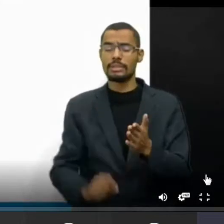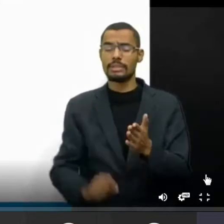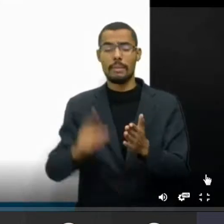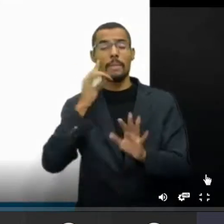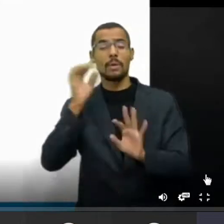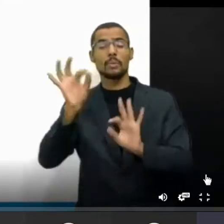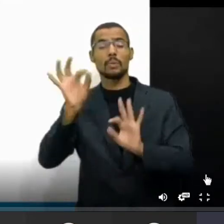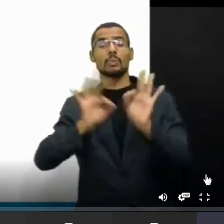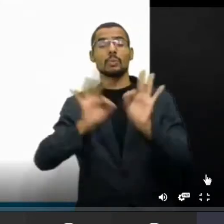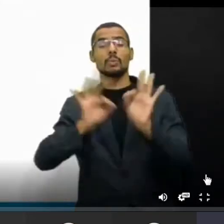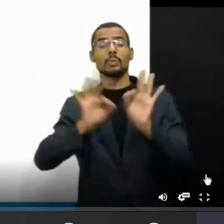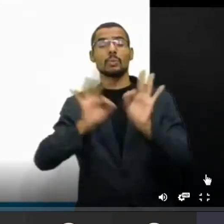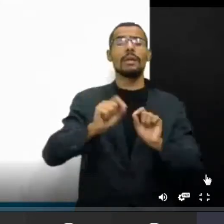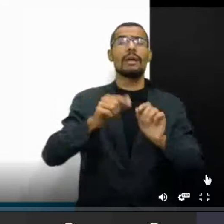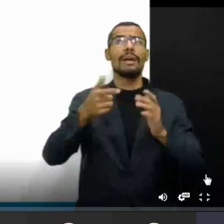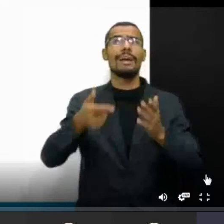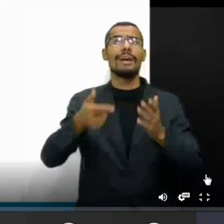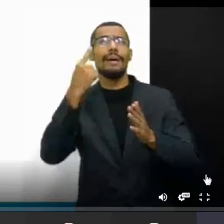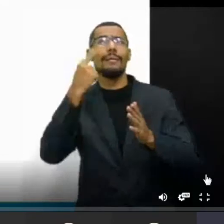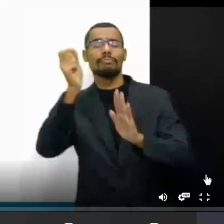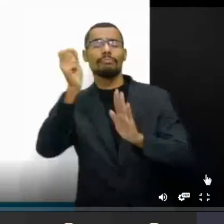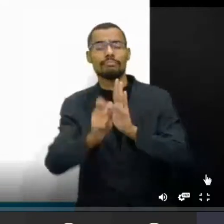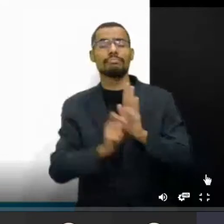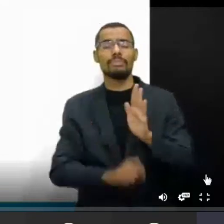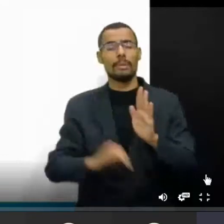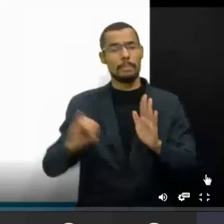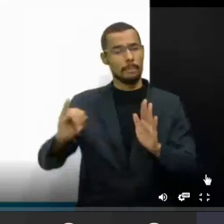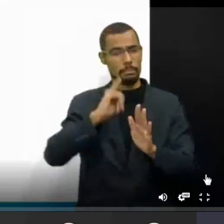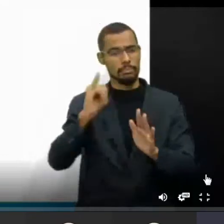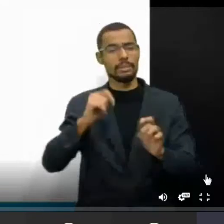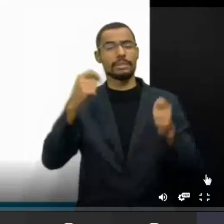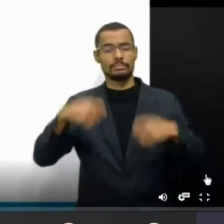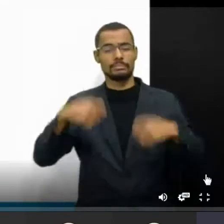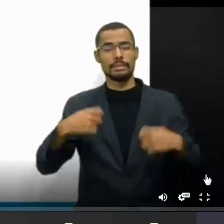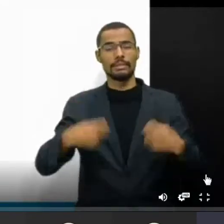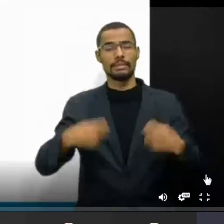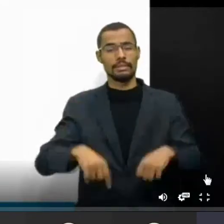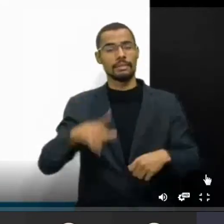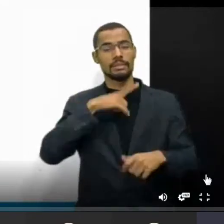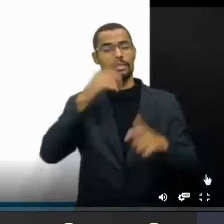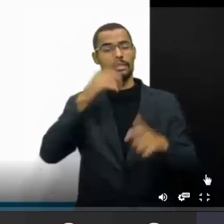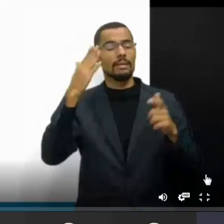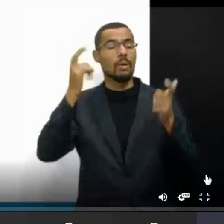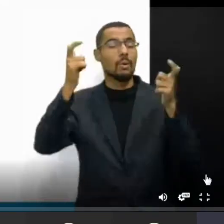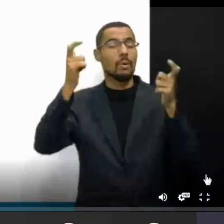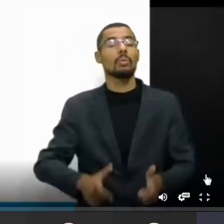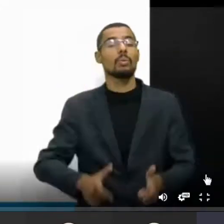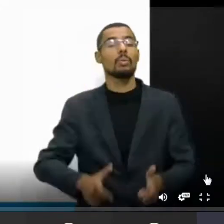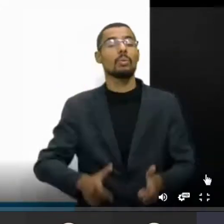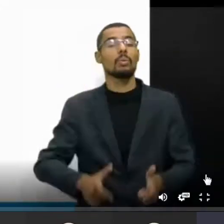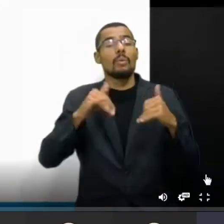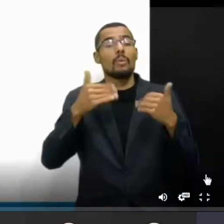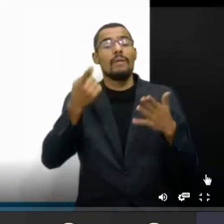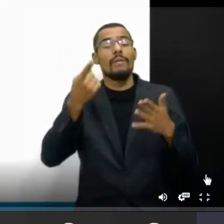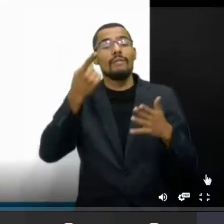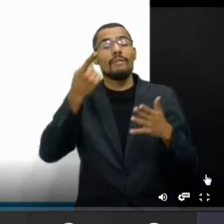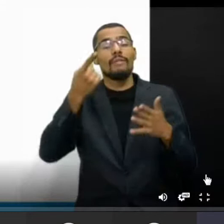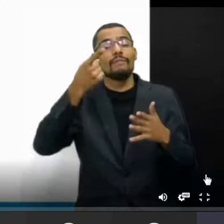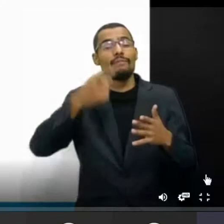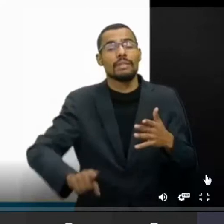estruturas para constituir, então, a porção